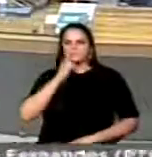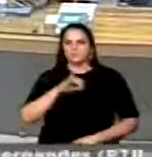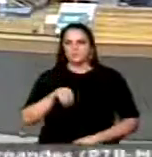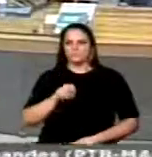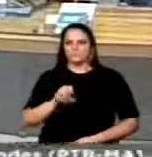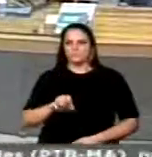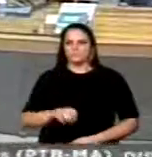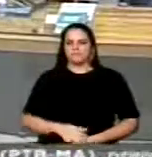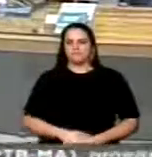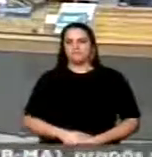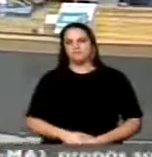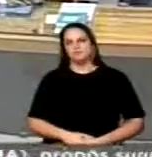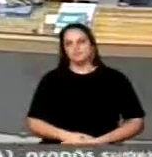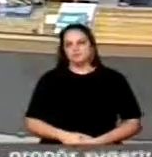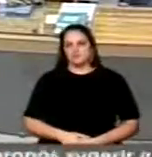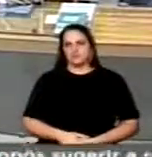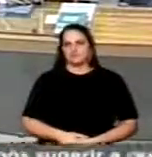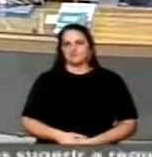Um minuto.